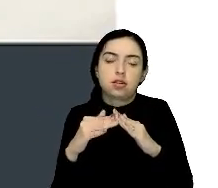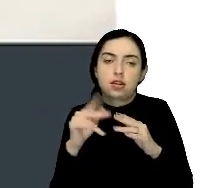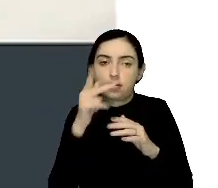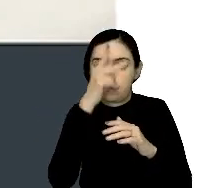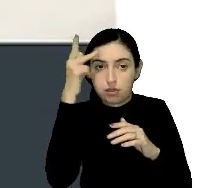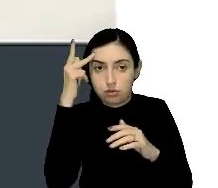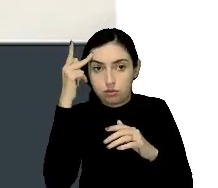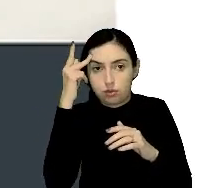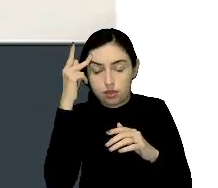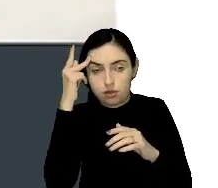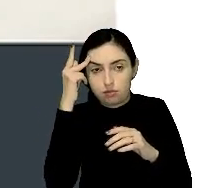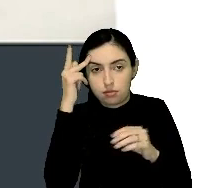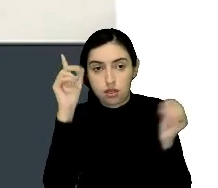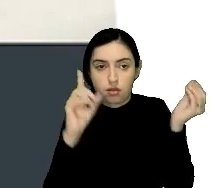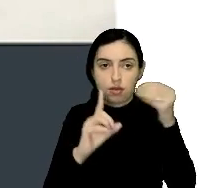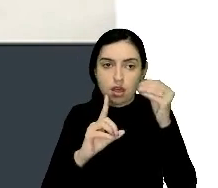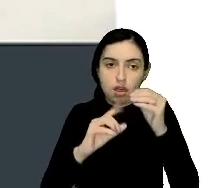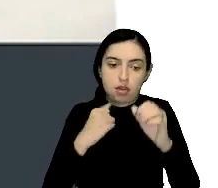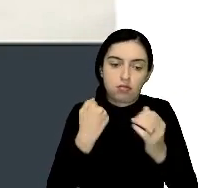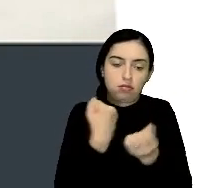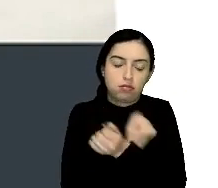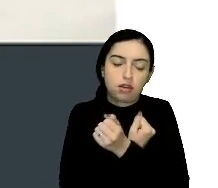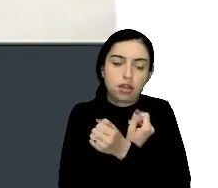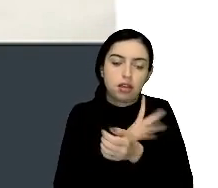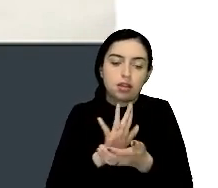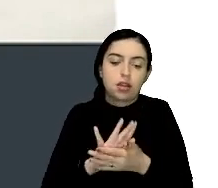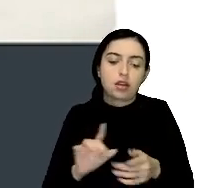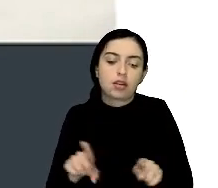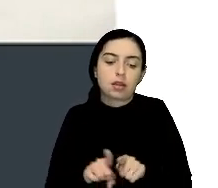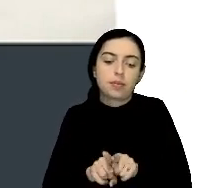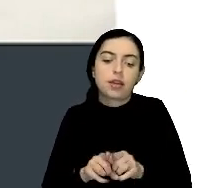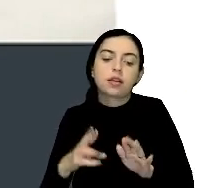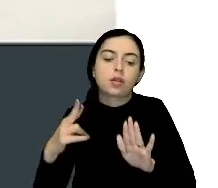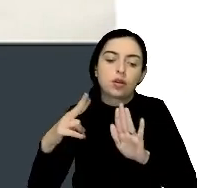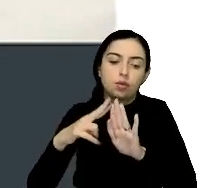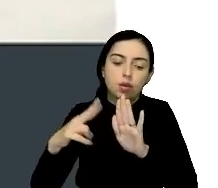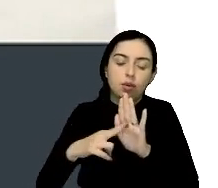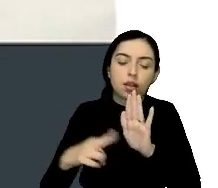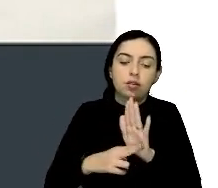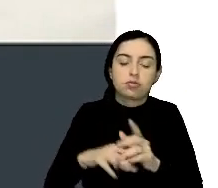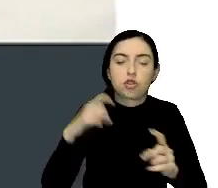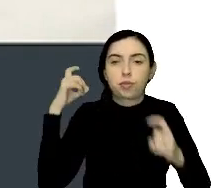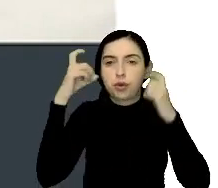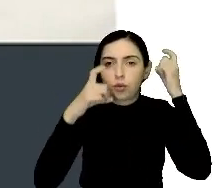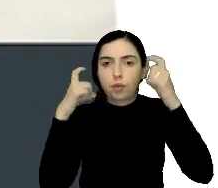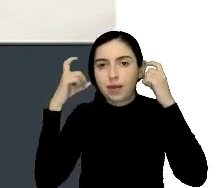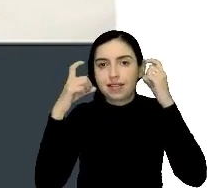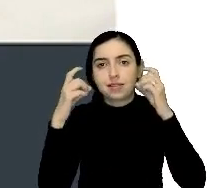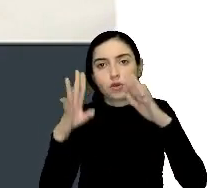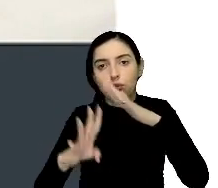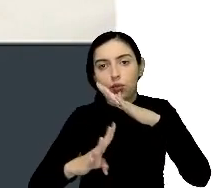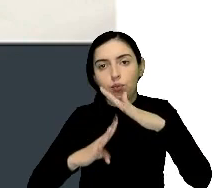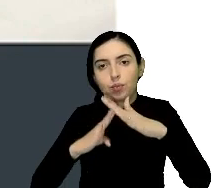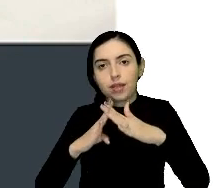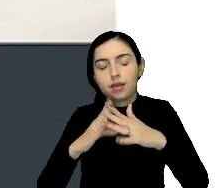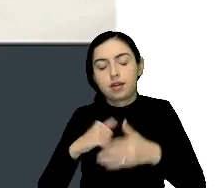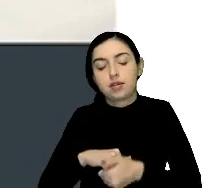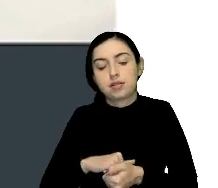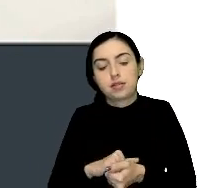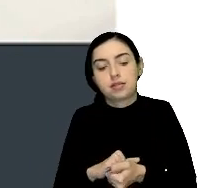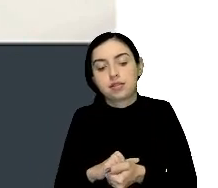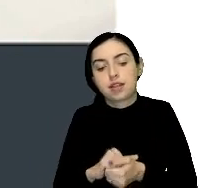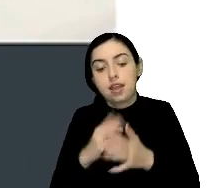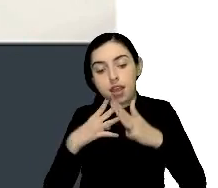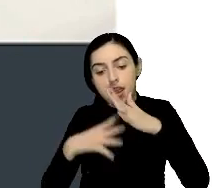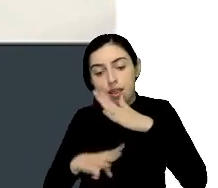encontrado em situação análoga de escravo, também está no regulamento. A preocupação com o imigrante. Então,